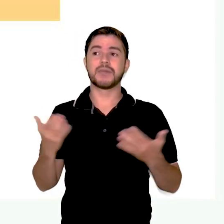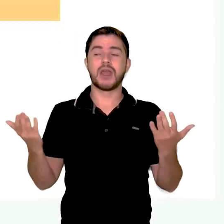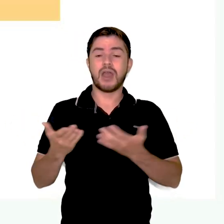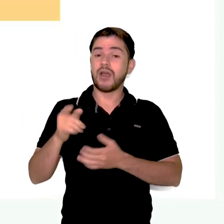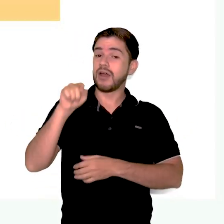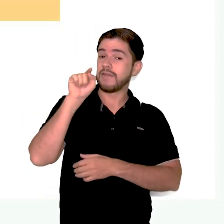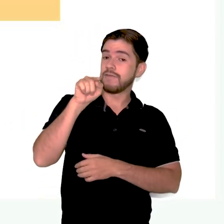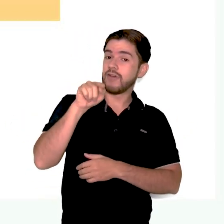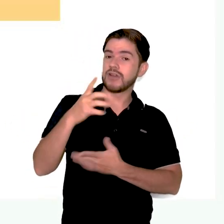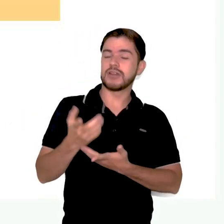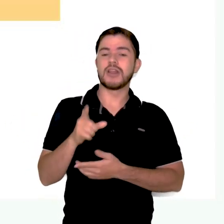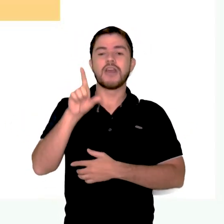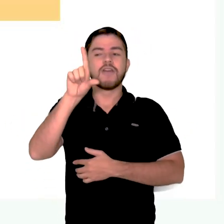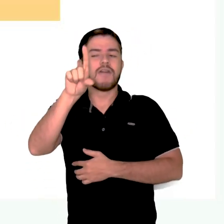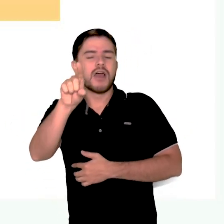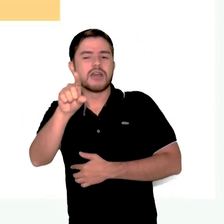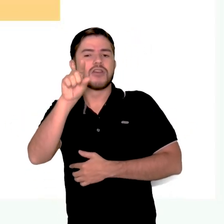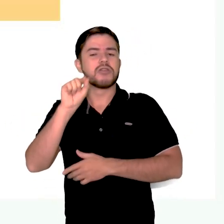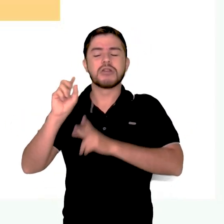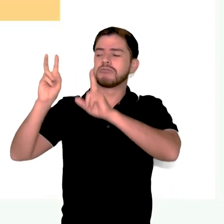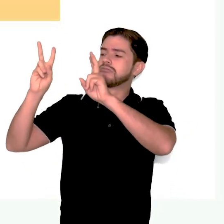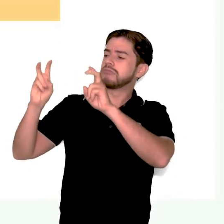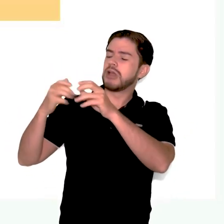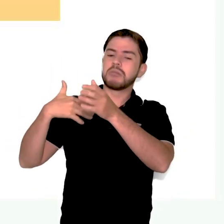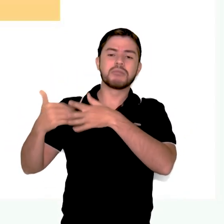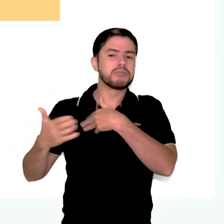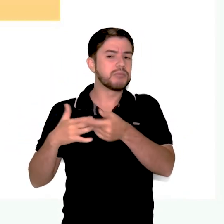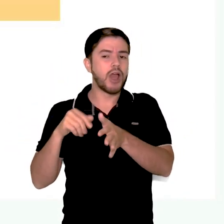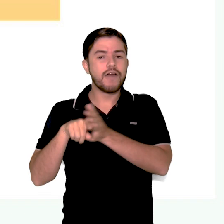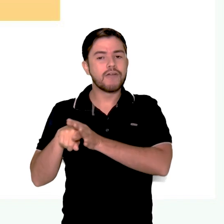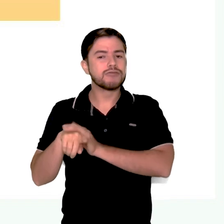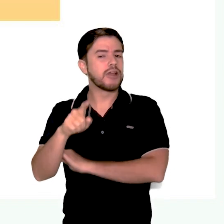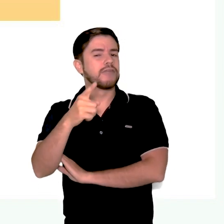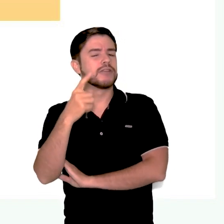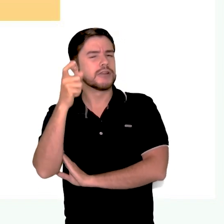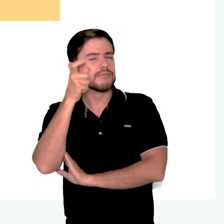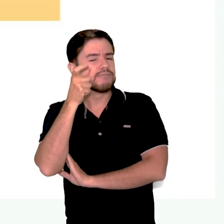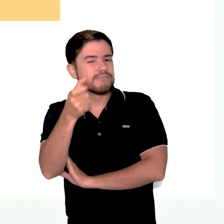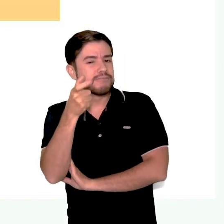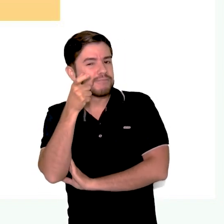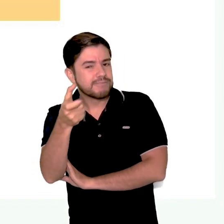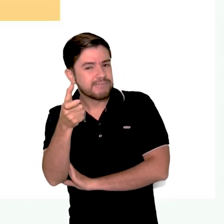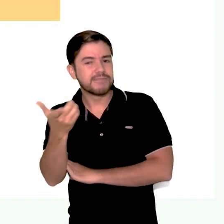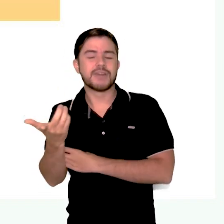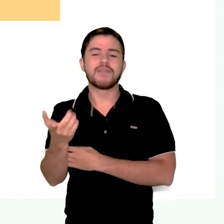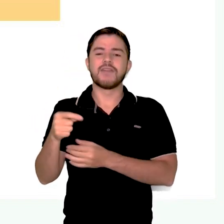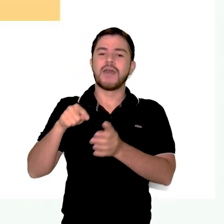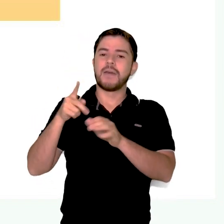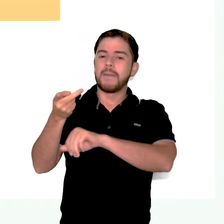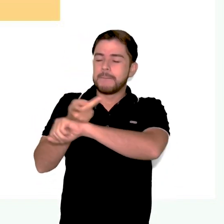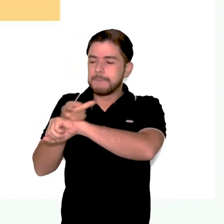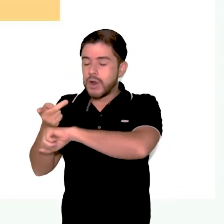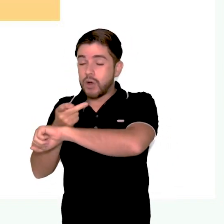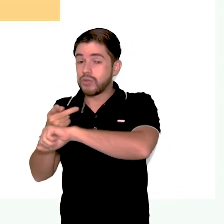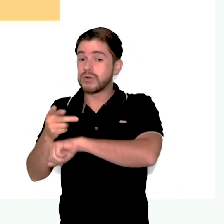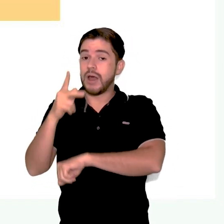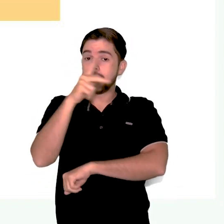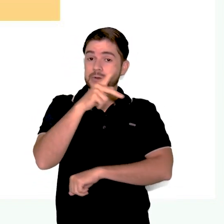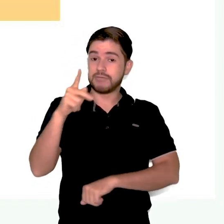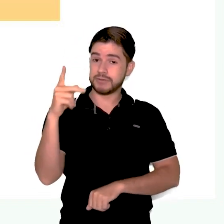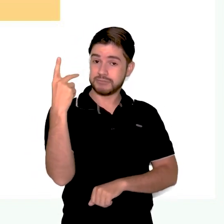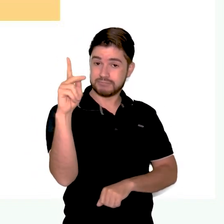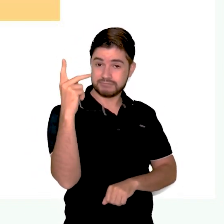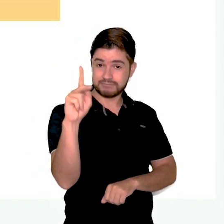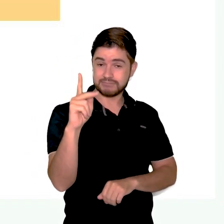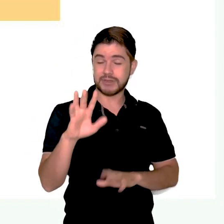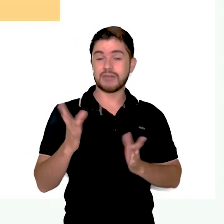vocês. Vocês vão escolher um tema de uma pesquisa, alguma coisa que vocês tenham curiosidade, queiram saber, vão procurar o professor de vocês para tirar